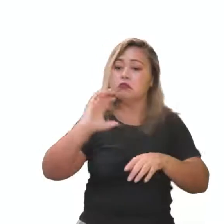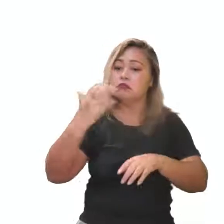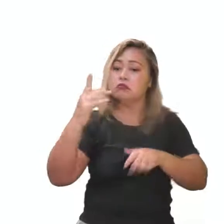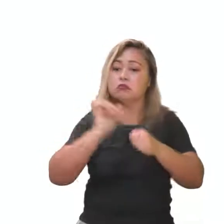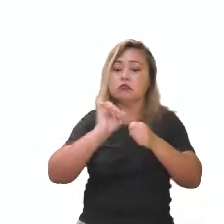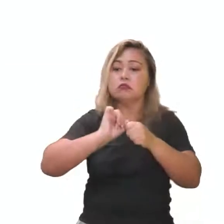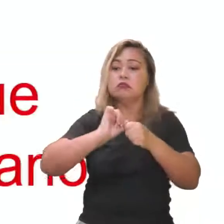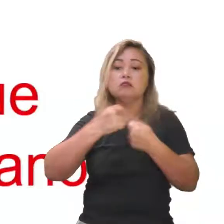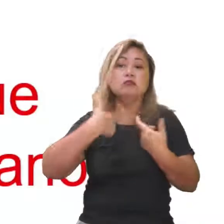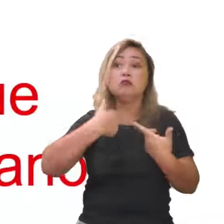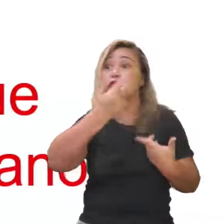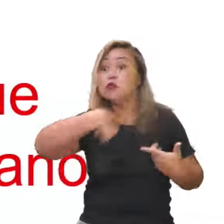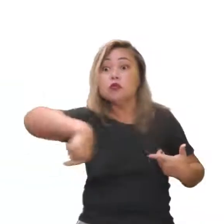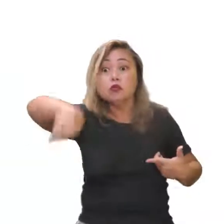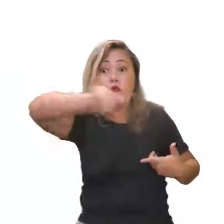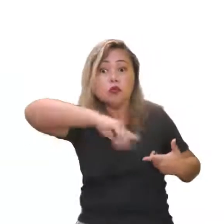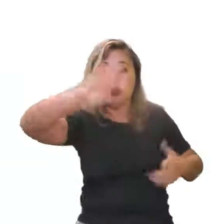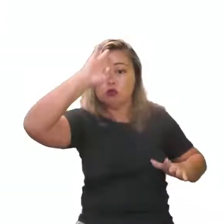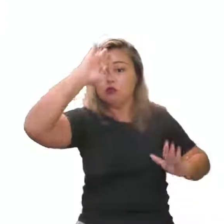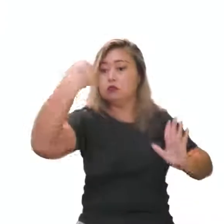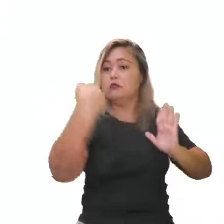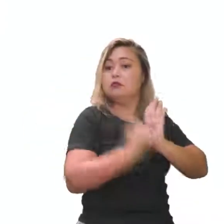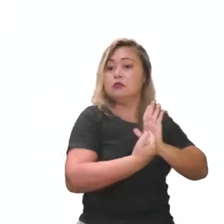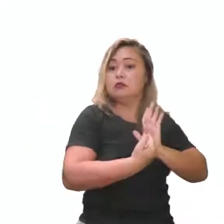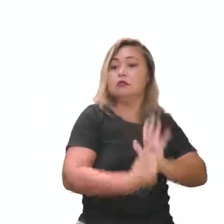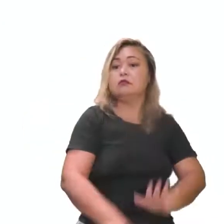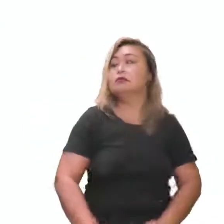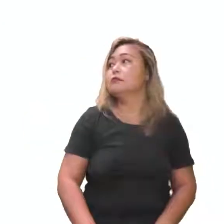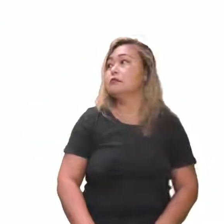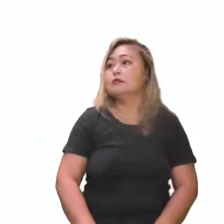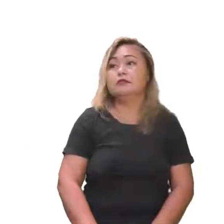científico toda essa compreensão. Perfeito?